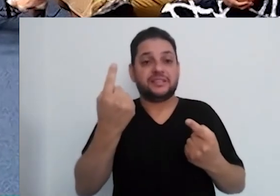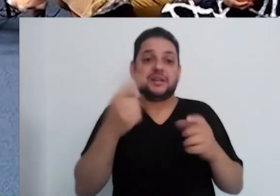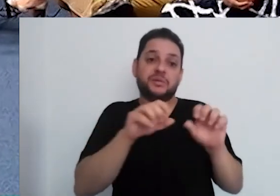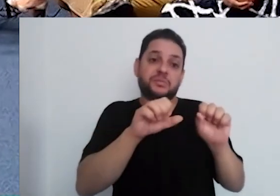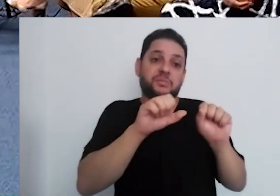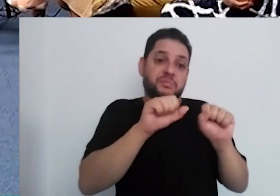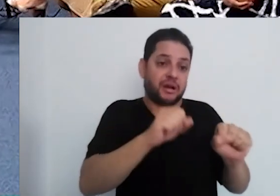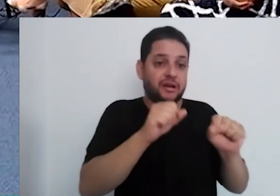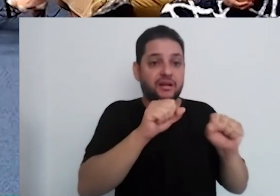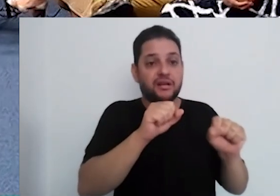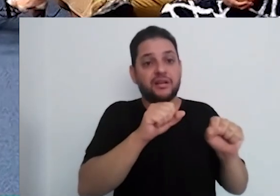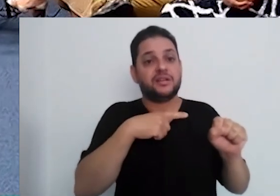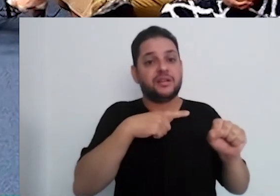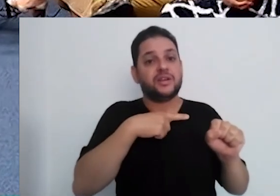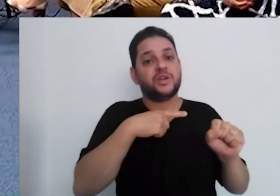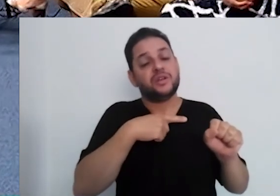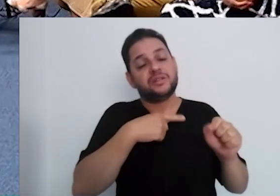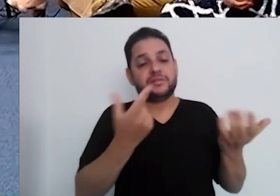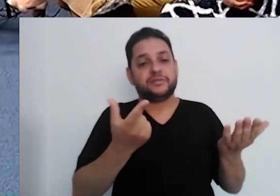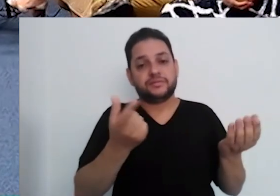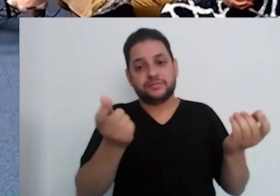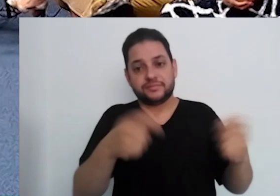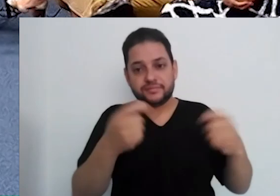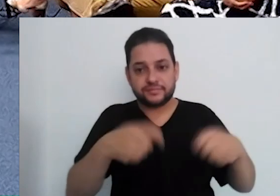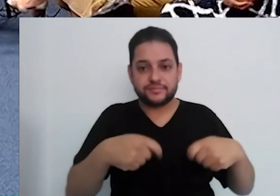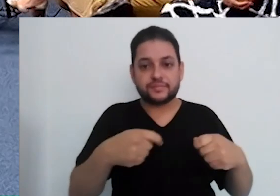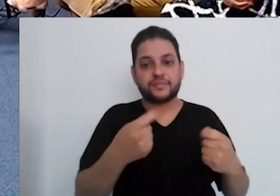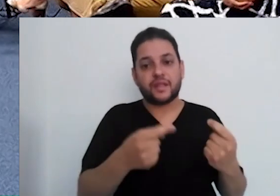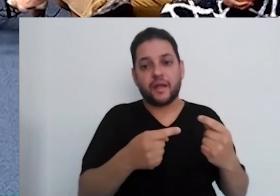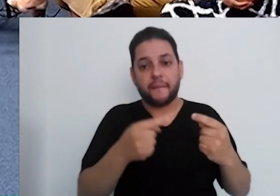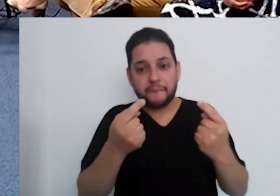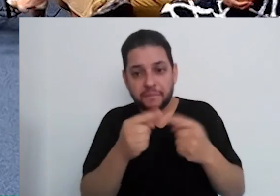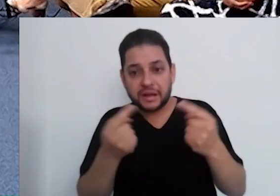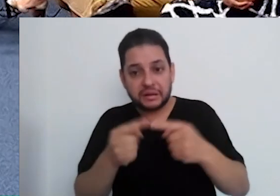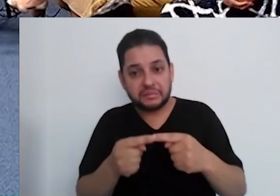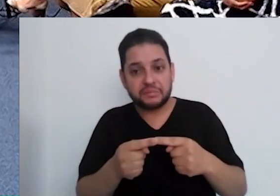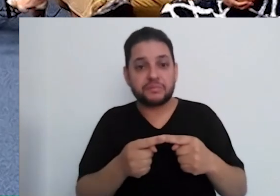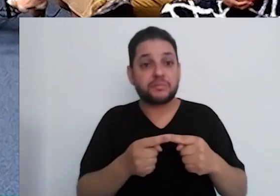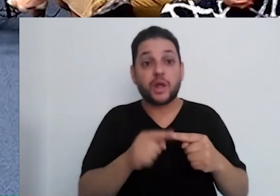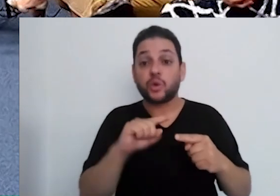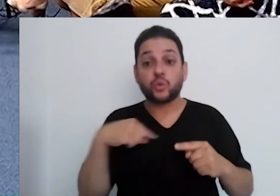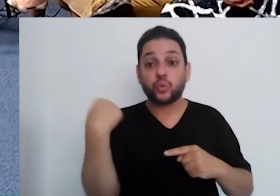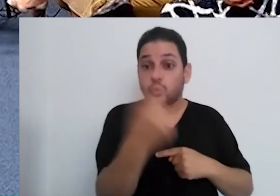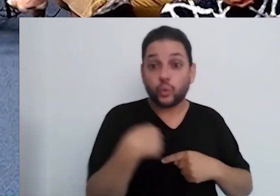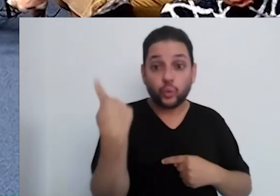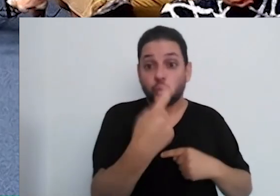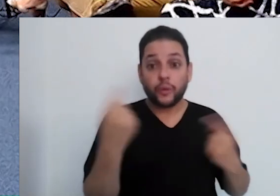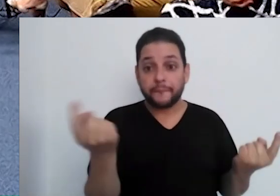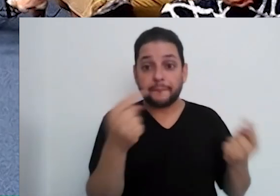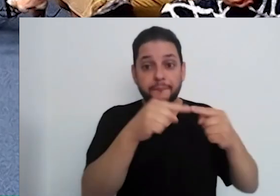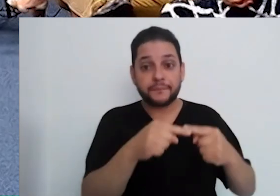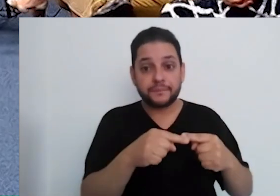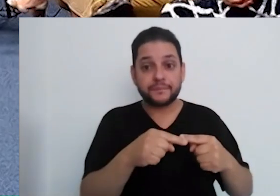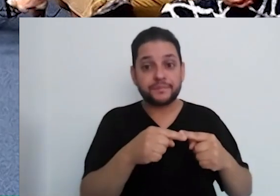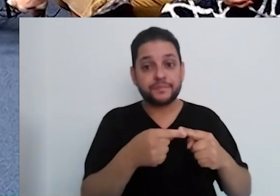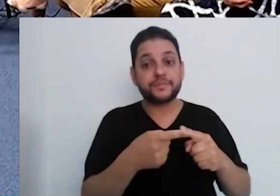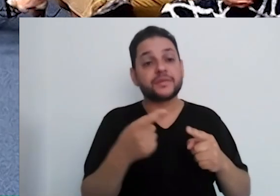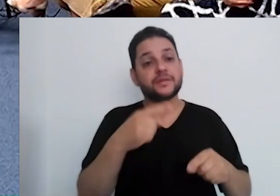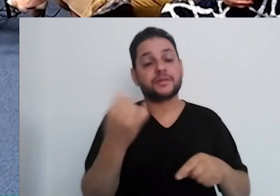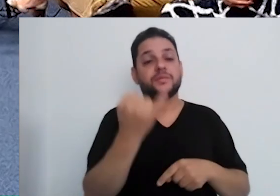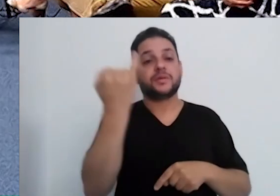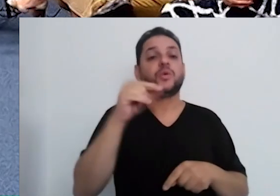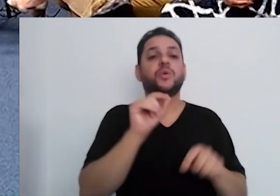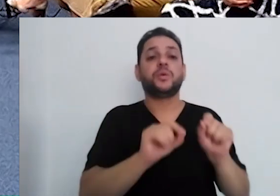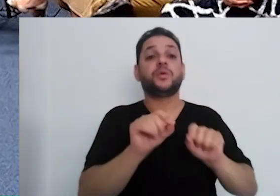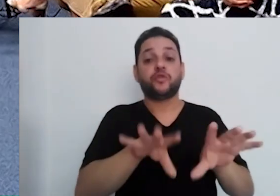tem experiências exterior e e que dão certo enfim que são Mas não é para tudo realmente e essa questão da formação é o grande desafio